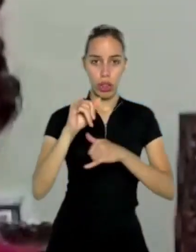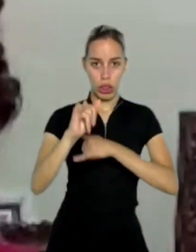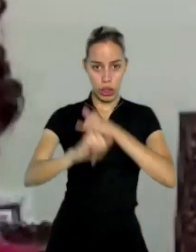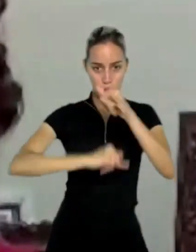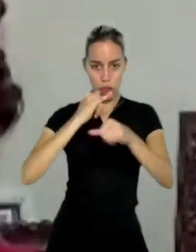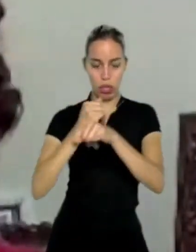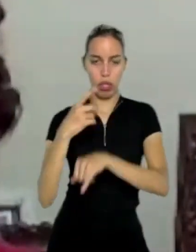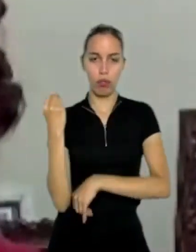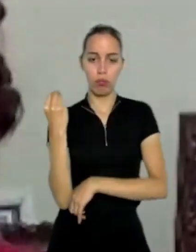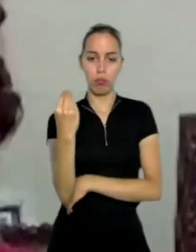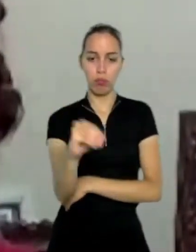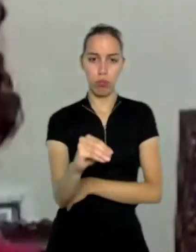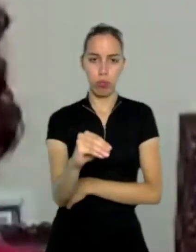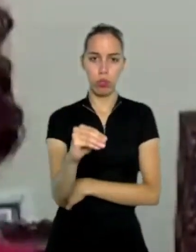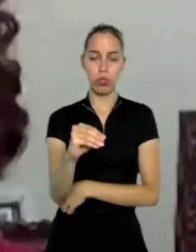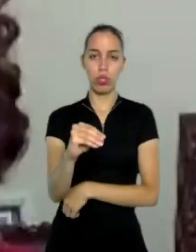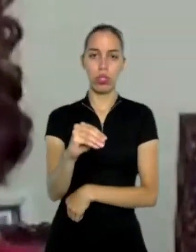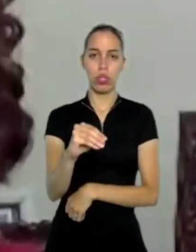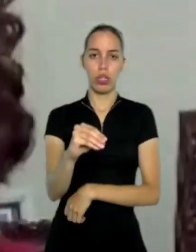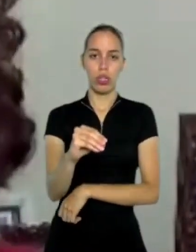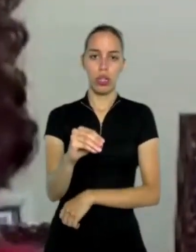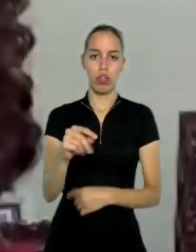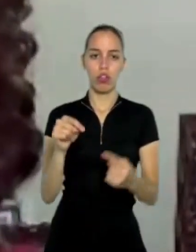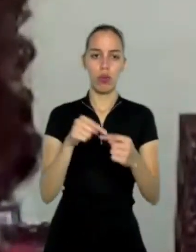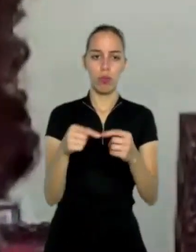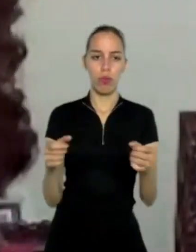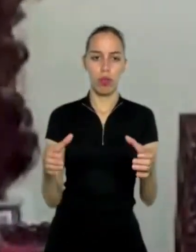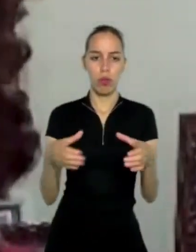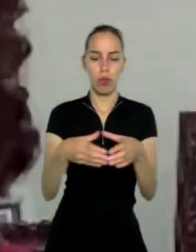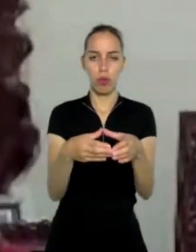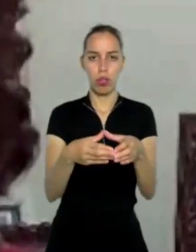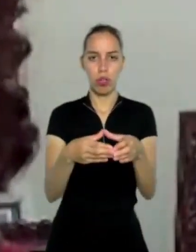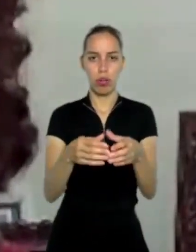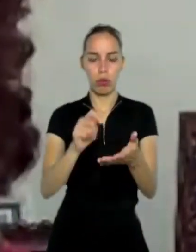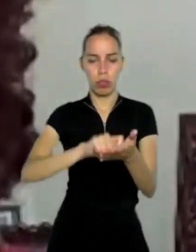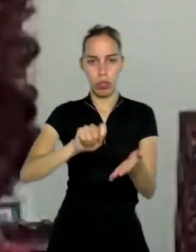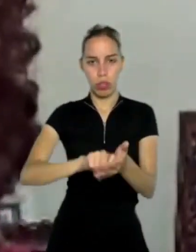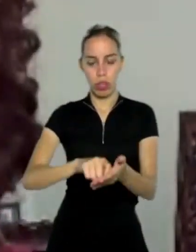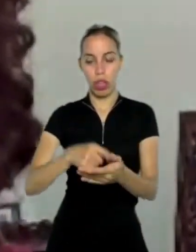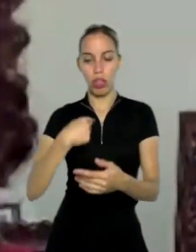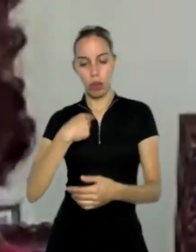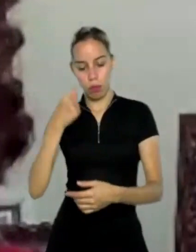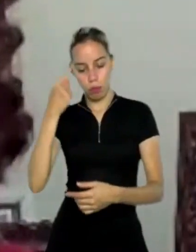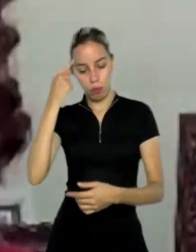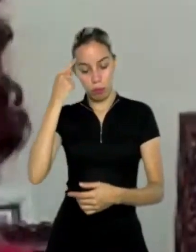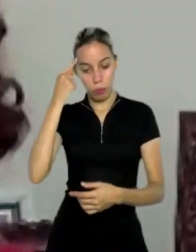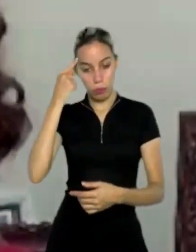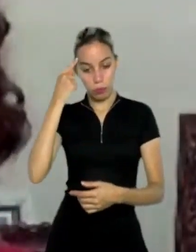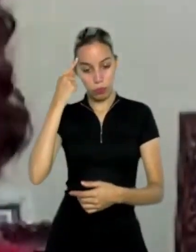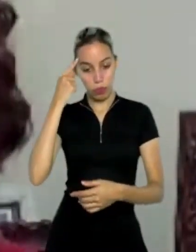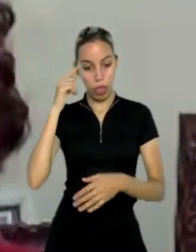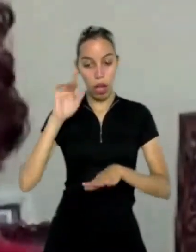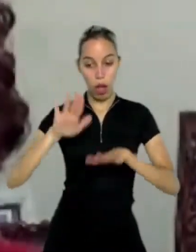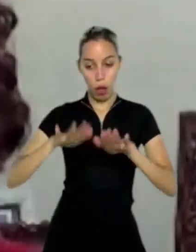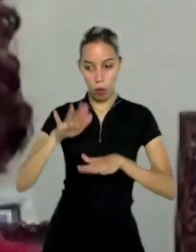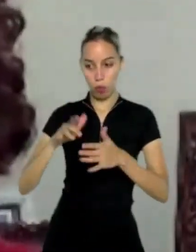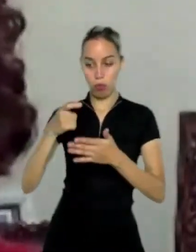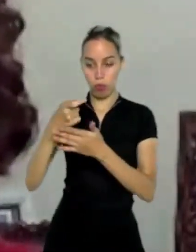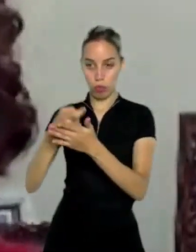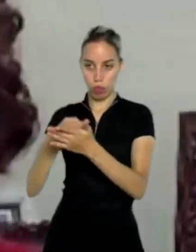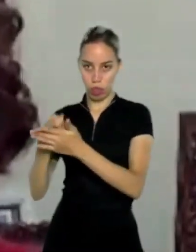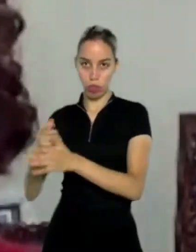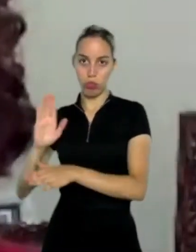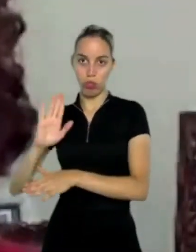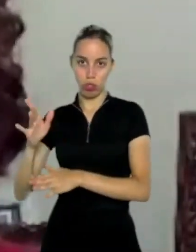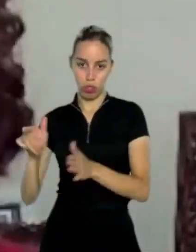uma plataforma de autopublicação. Eu reuni algumas crônicas que tinham saído nos jornais e